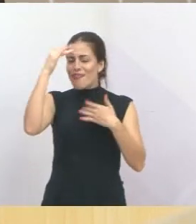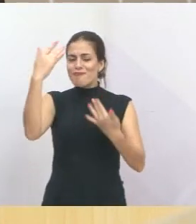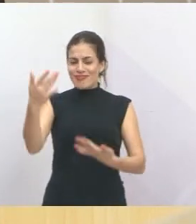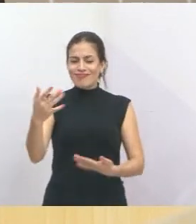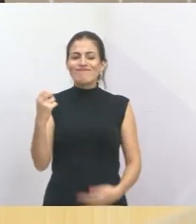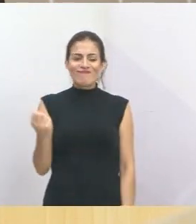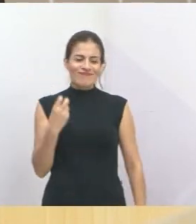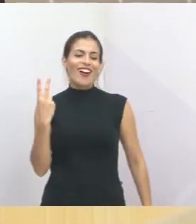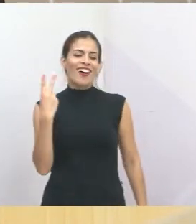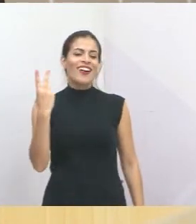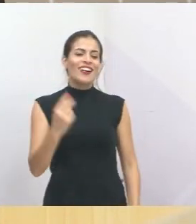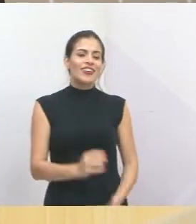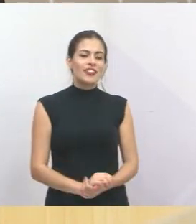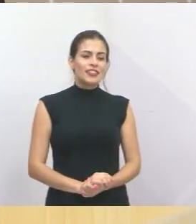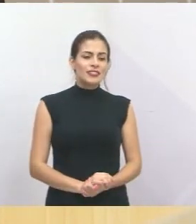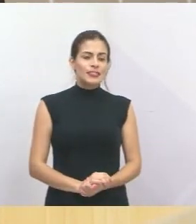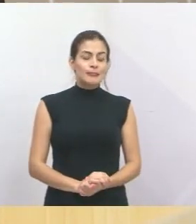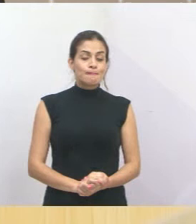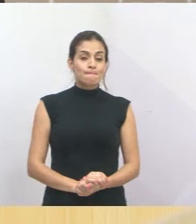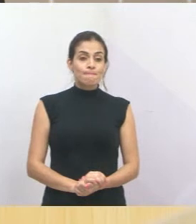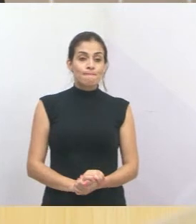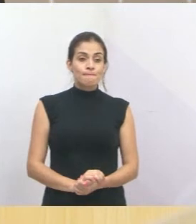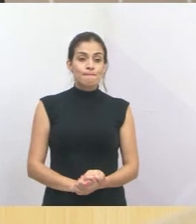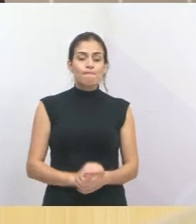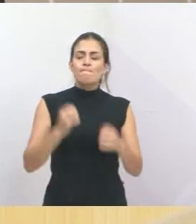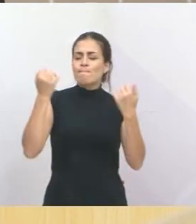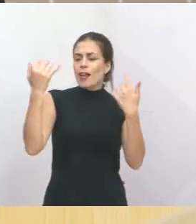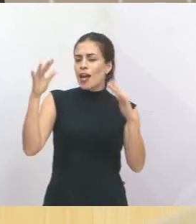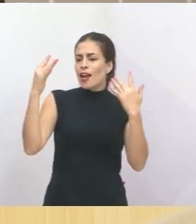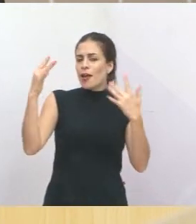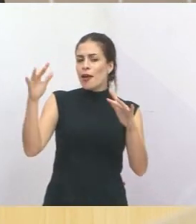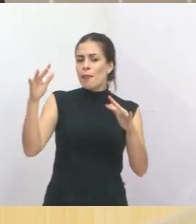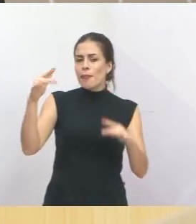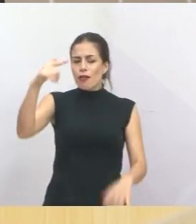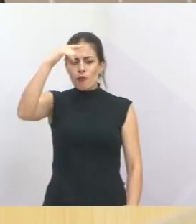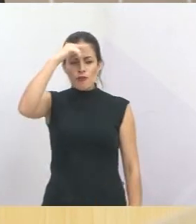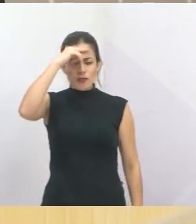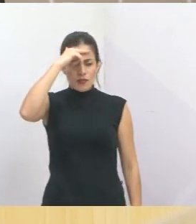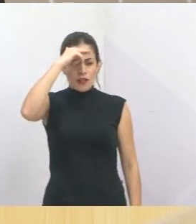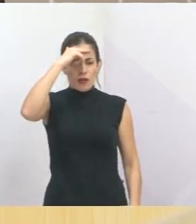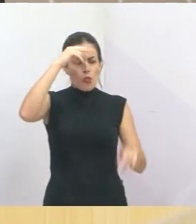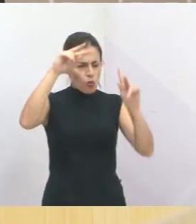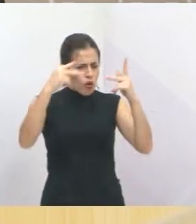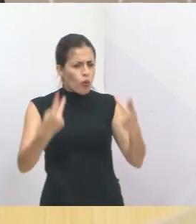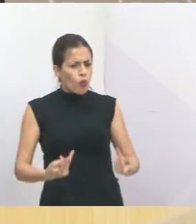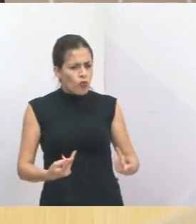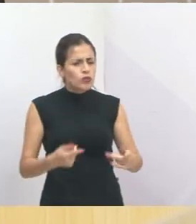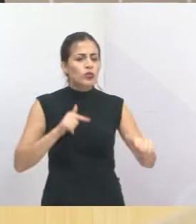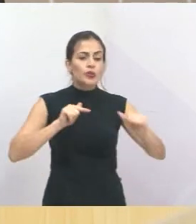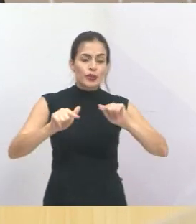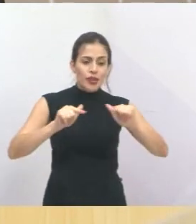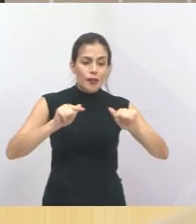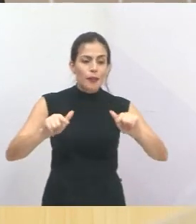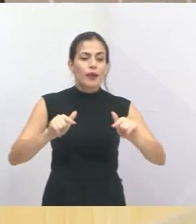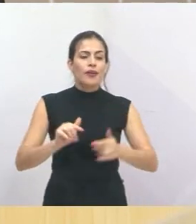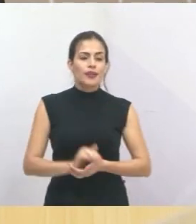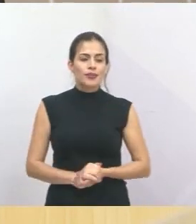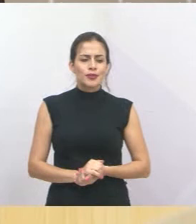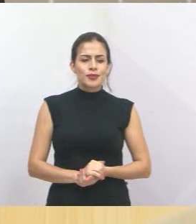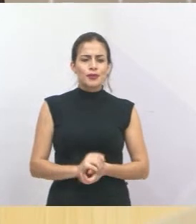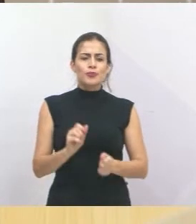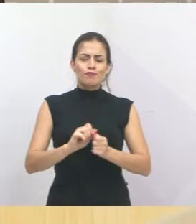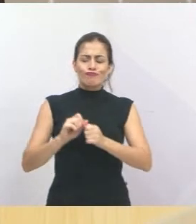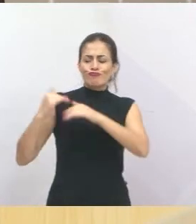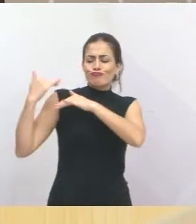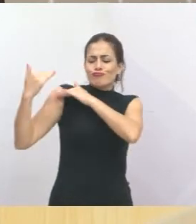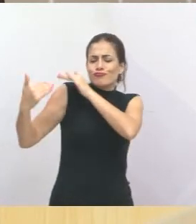realmente valorizar. Então, parabéns aqui, Luiz Flávio, né, de você estar reconhecendo, né, o trabalho que foi feito,